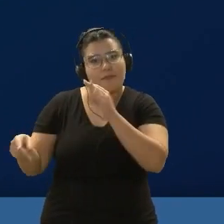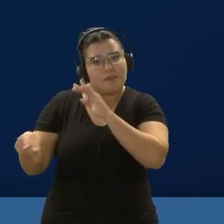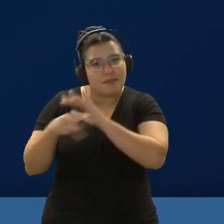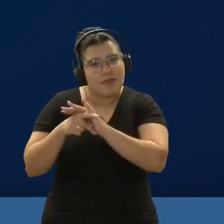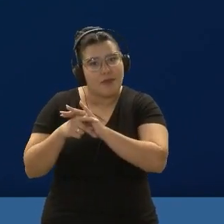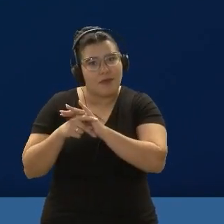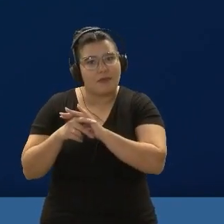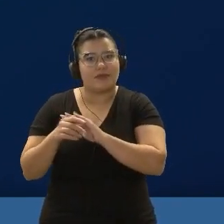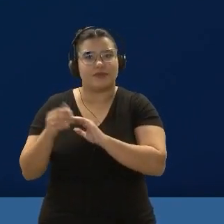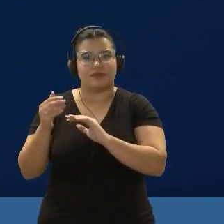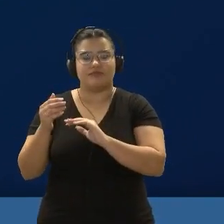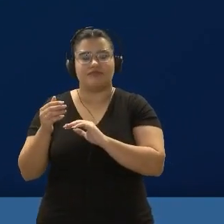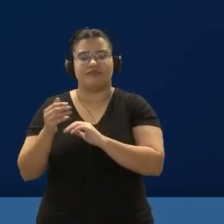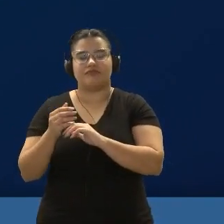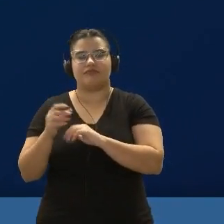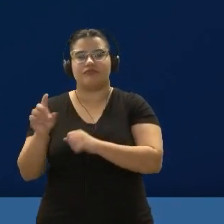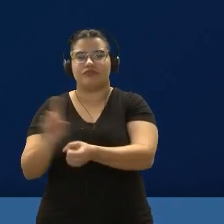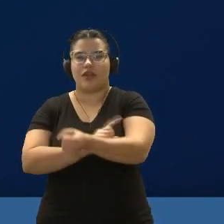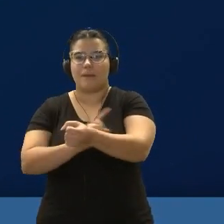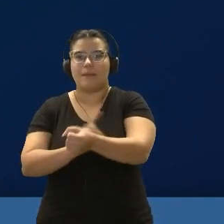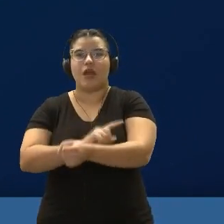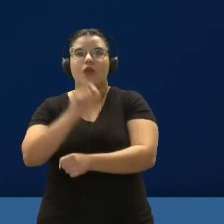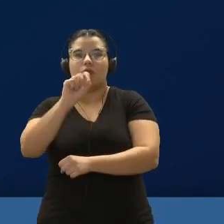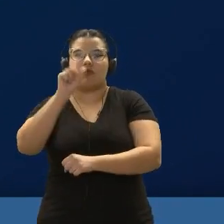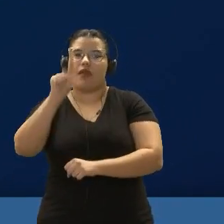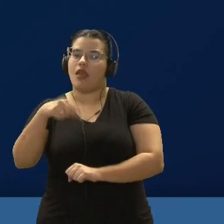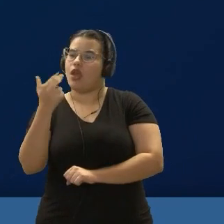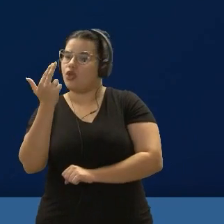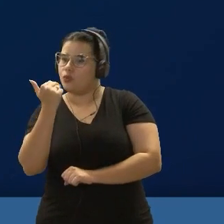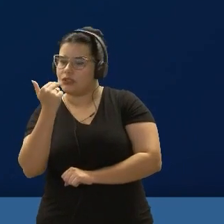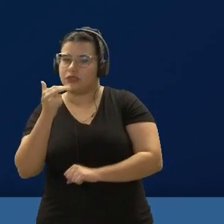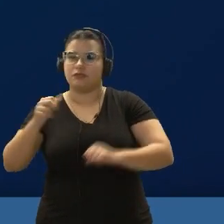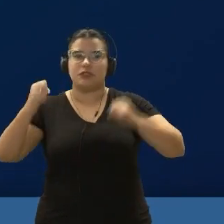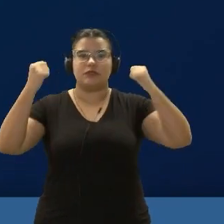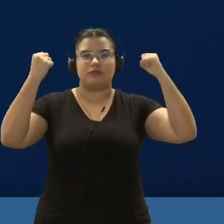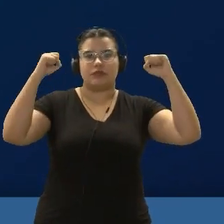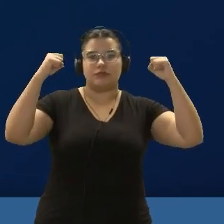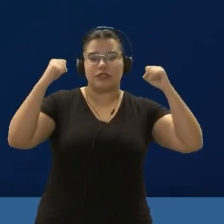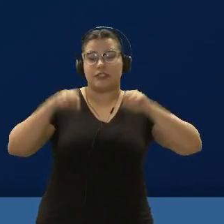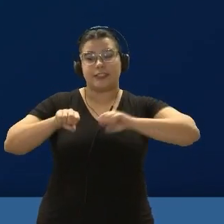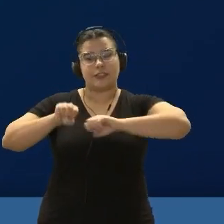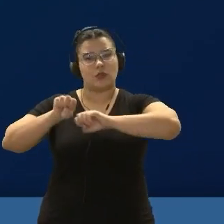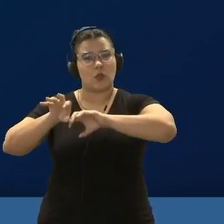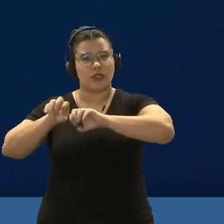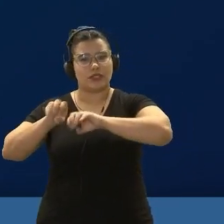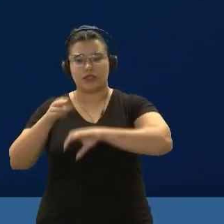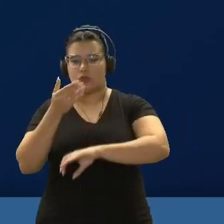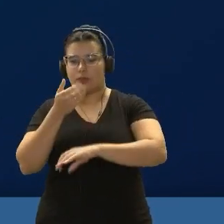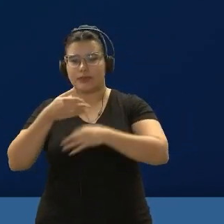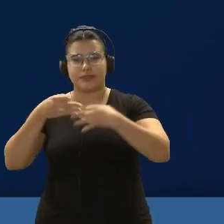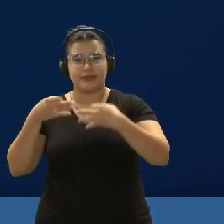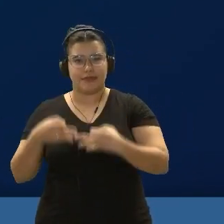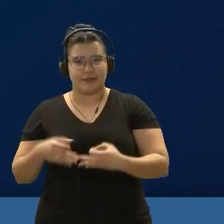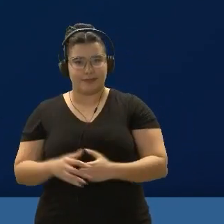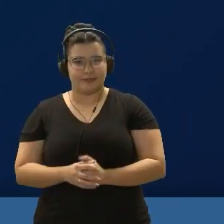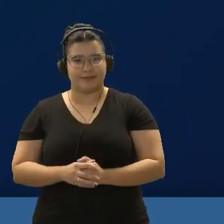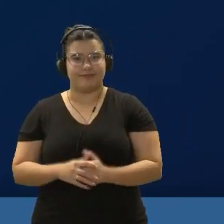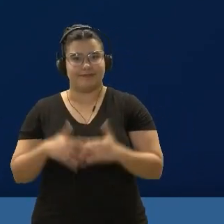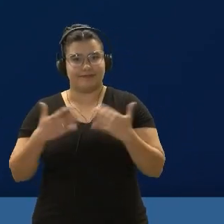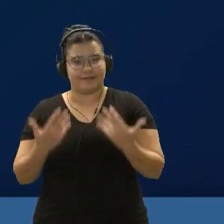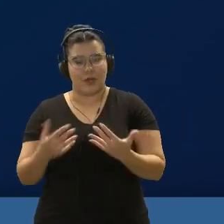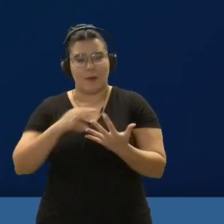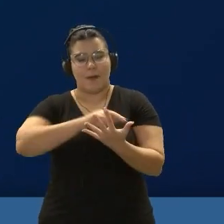é nutricional, é atividade física e é educação. Então, essa adesão